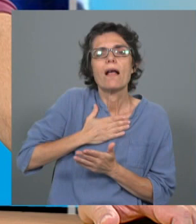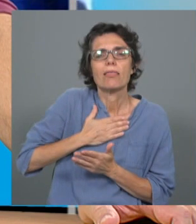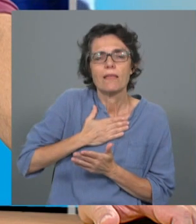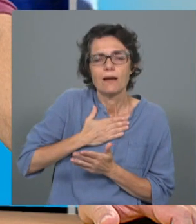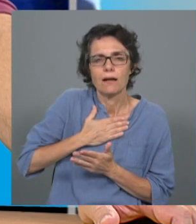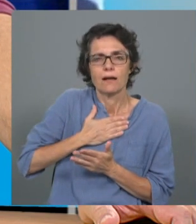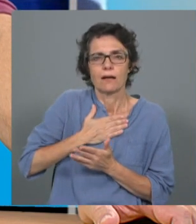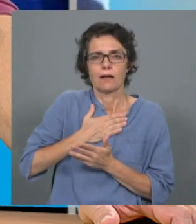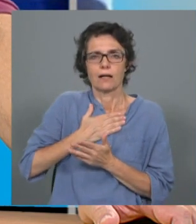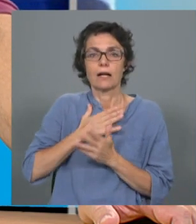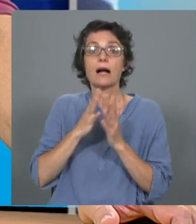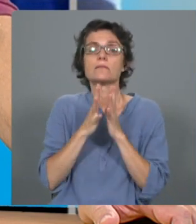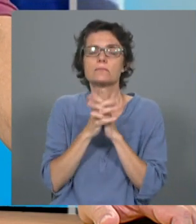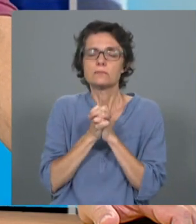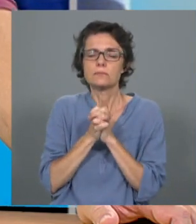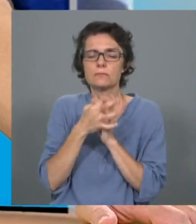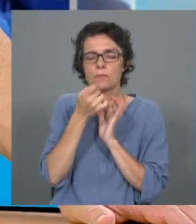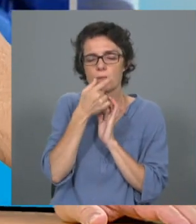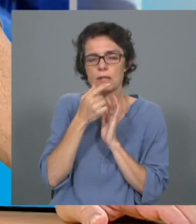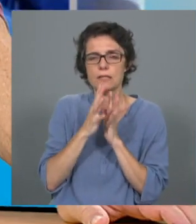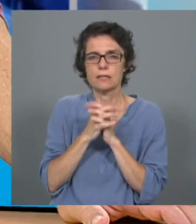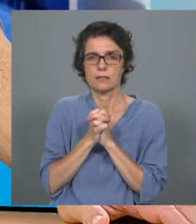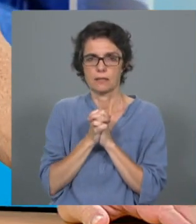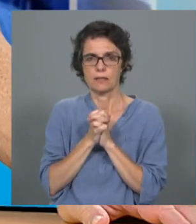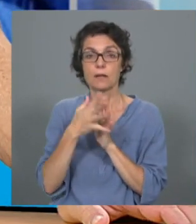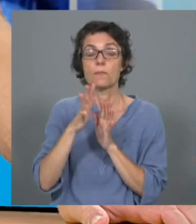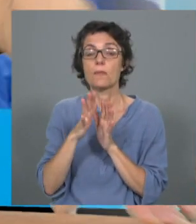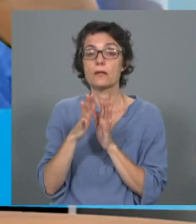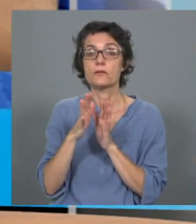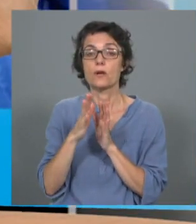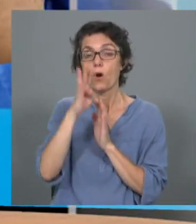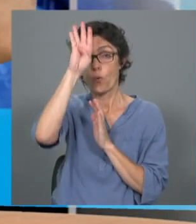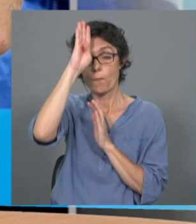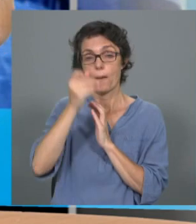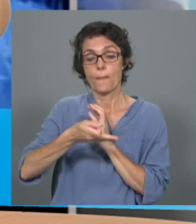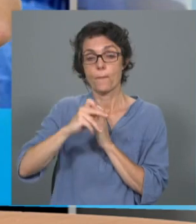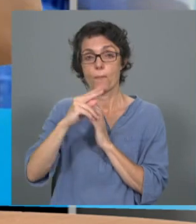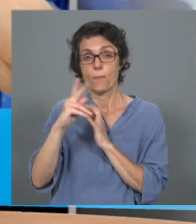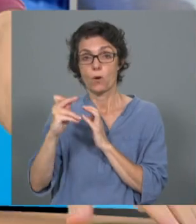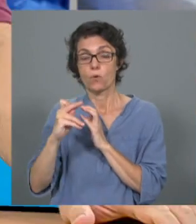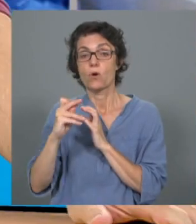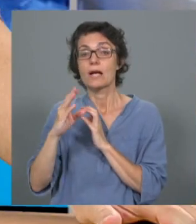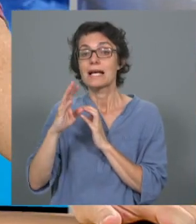com a Eucaristia, com a comunhão, não é? Mas o Papa Paulo VI, São Paulo VI,